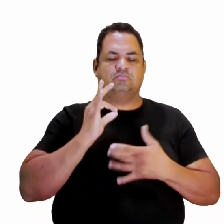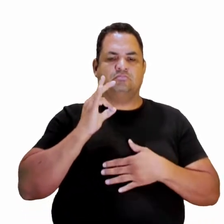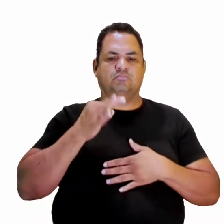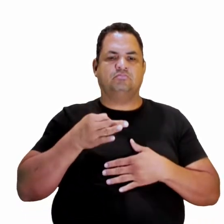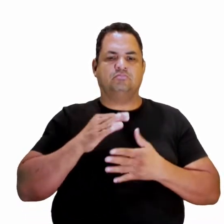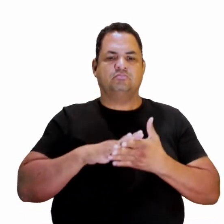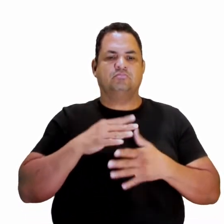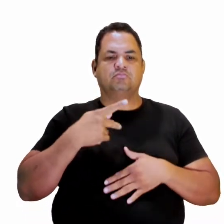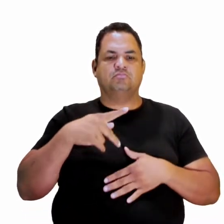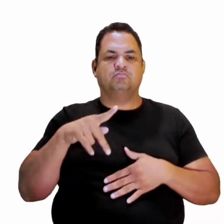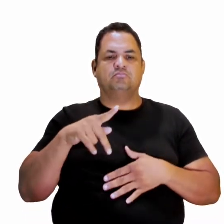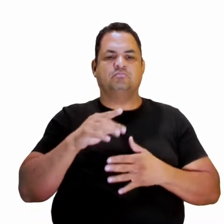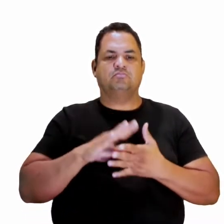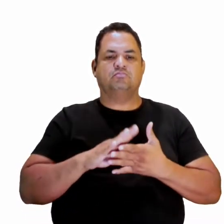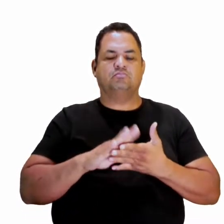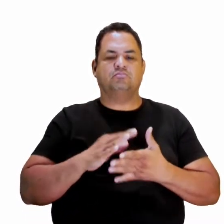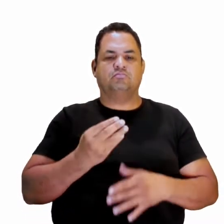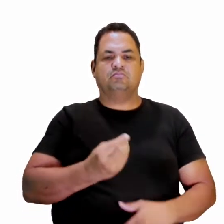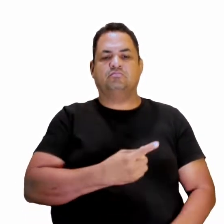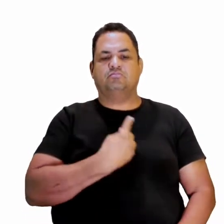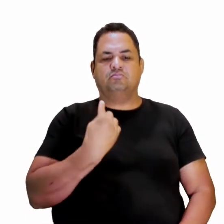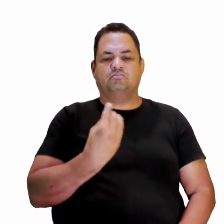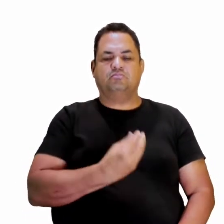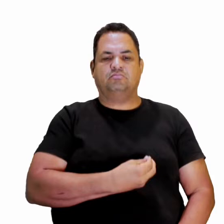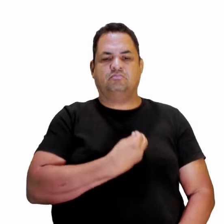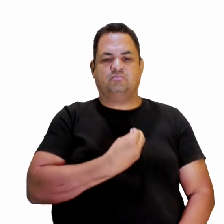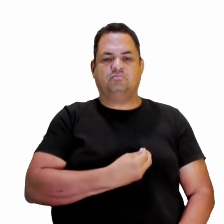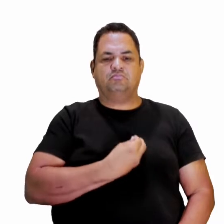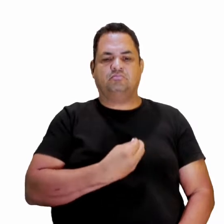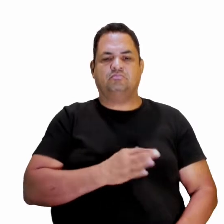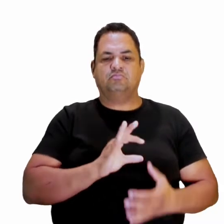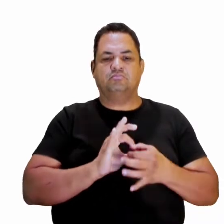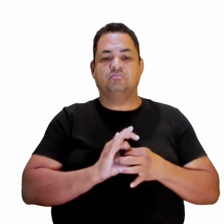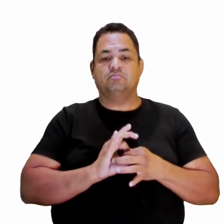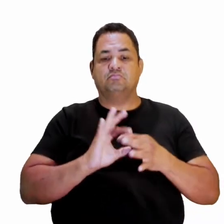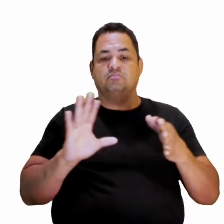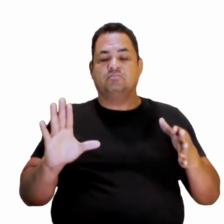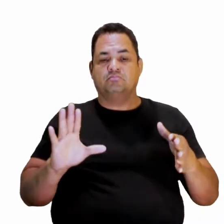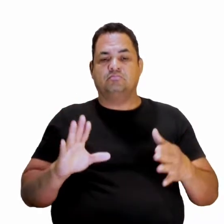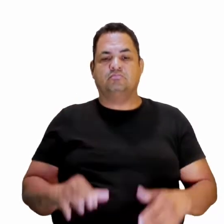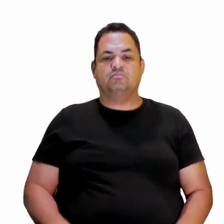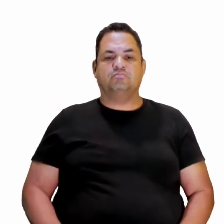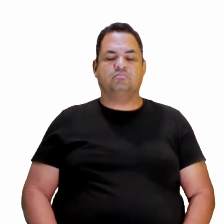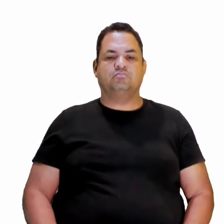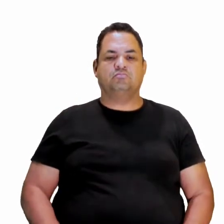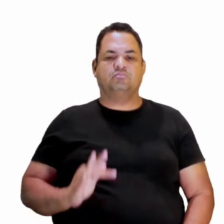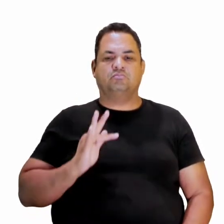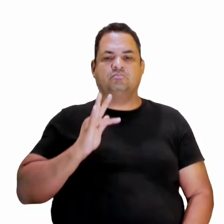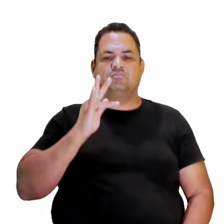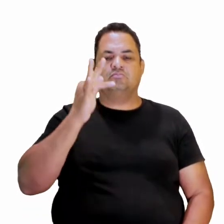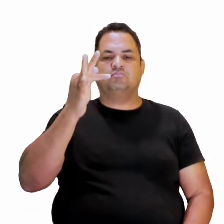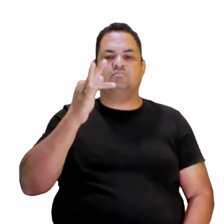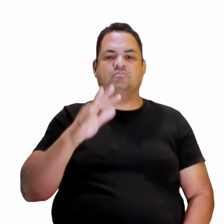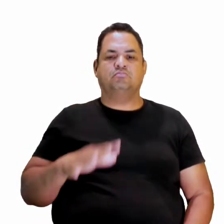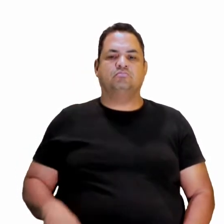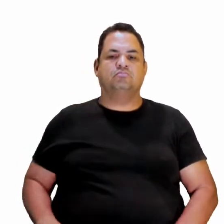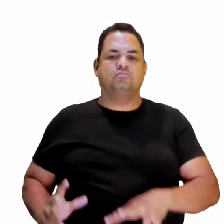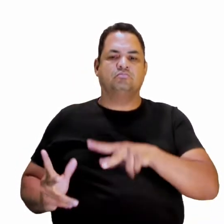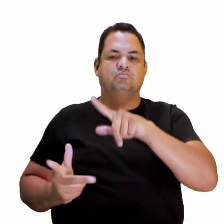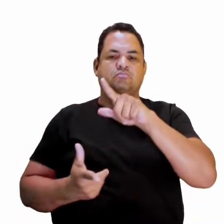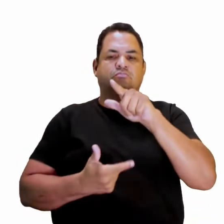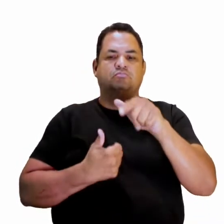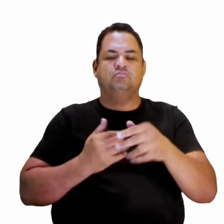suficiente para colocar nossas vidas, our lives, futures, futuro e o